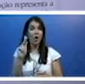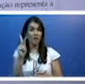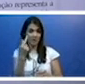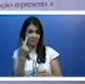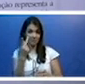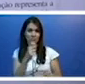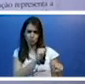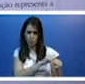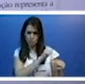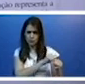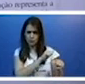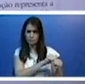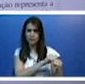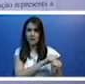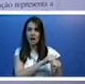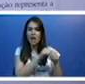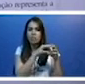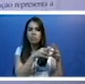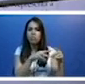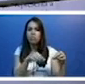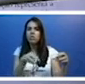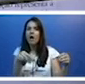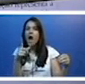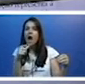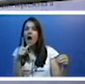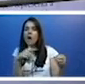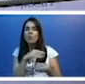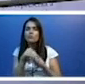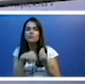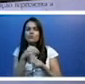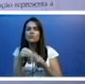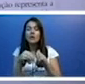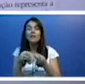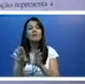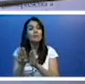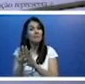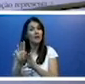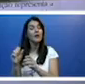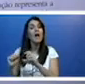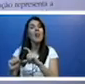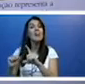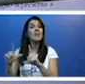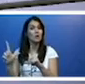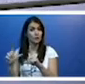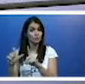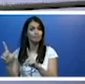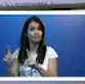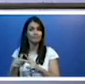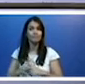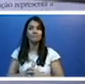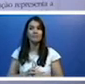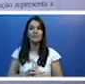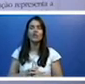sólido. A hora que ele se dissolve na água, ele se torna uma substância líquida, e aqui, contendo aqui nessa substância líquida,